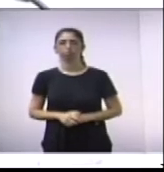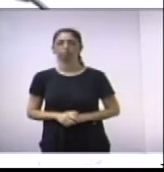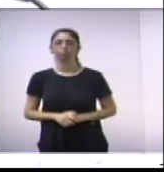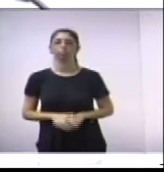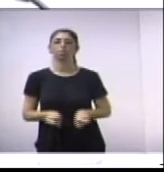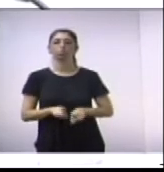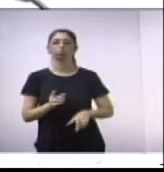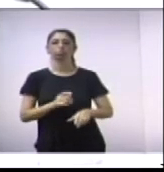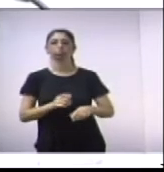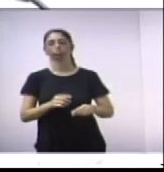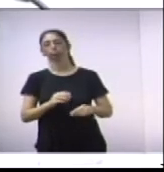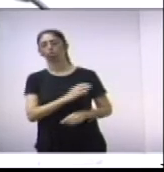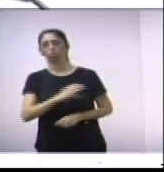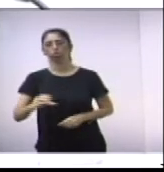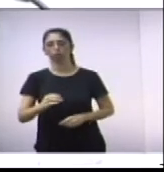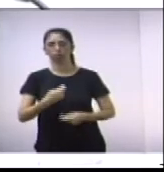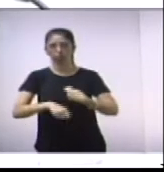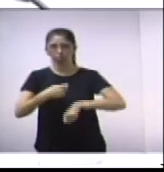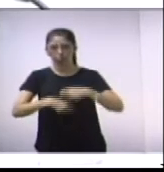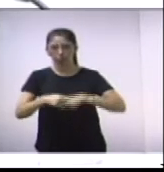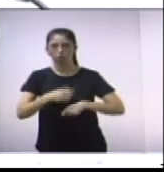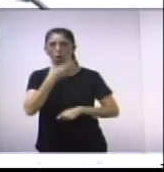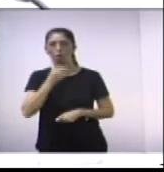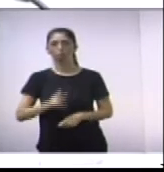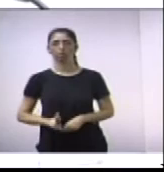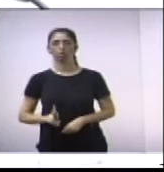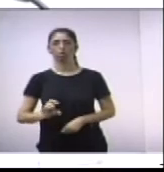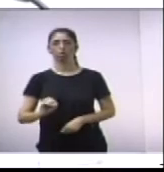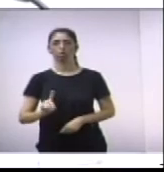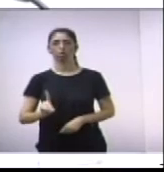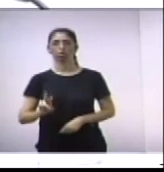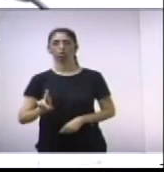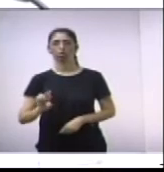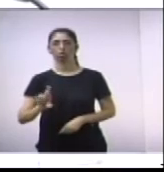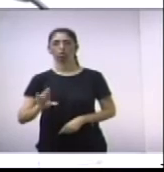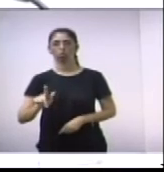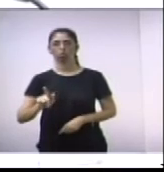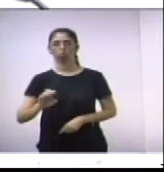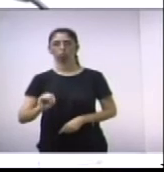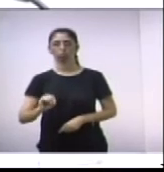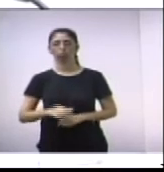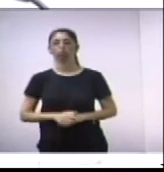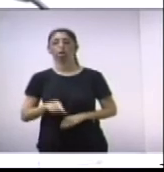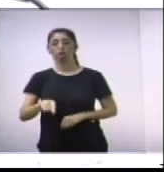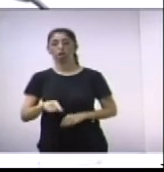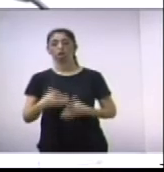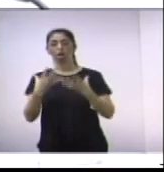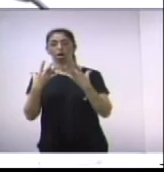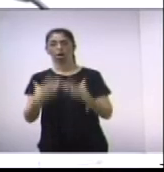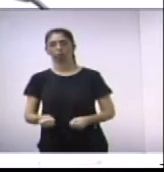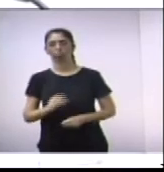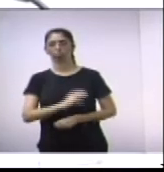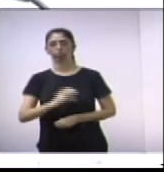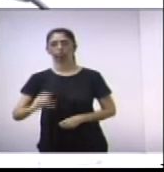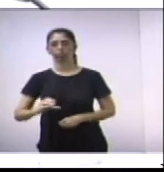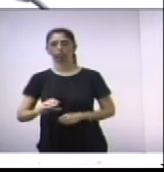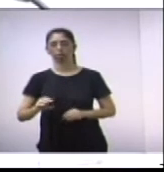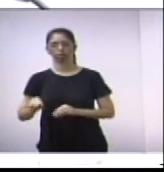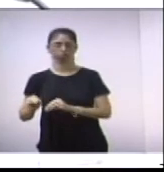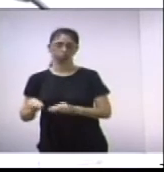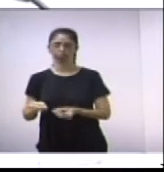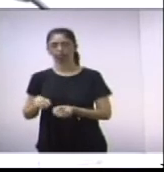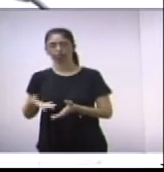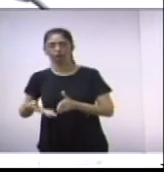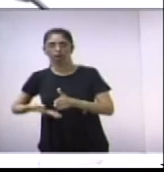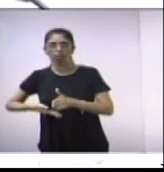coordenador administrativo da Secretaria de Cultura, Rodrigo Bermuto Zucchi, se desligou da MD4 após ter assumido o cargo de confiança junto à municipalidade.